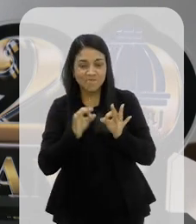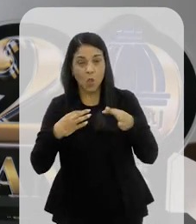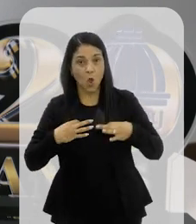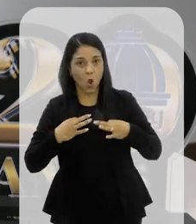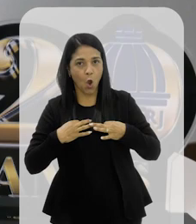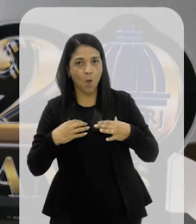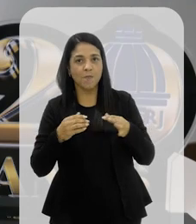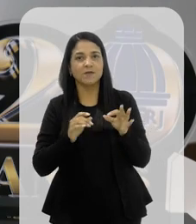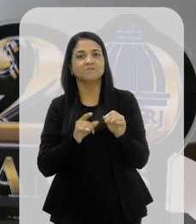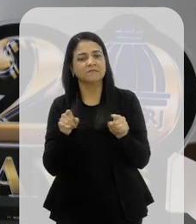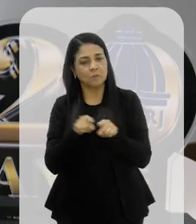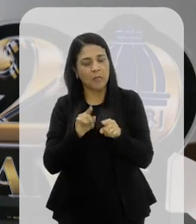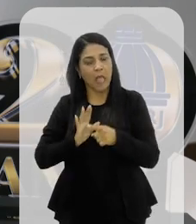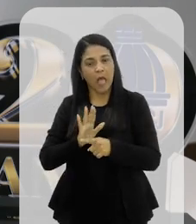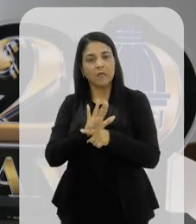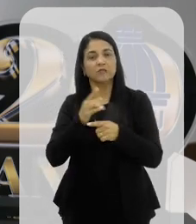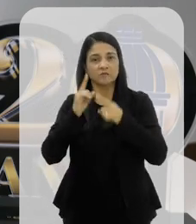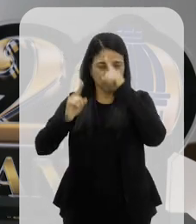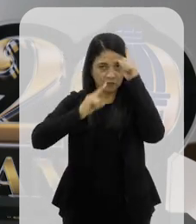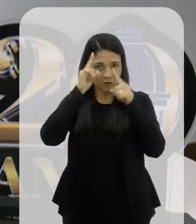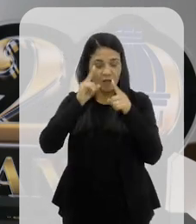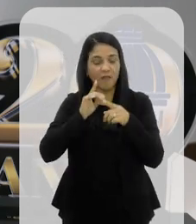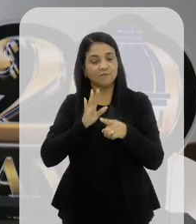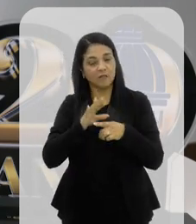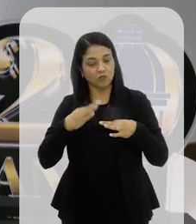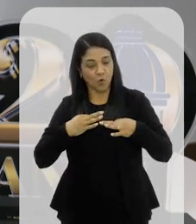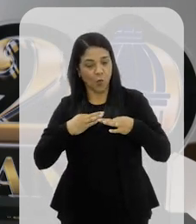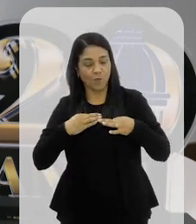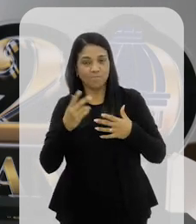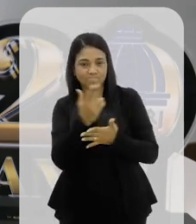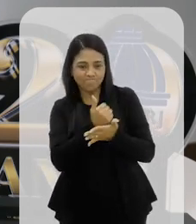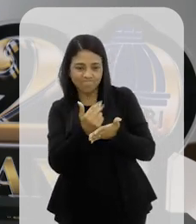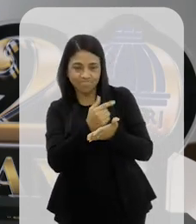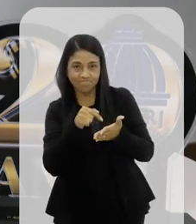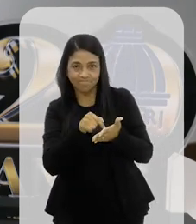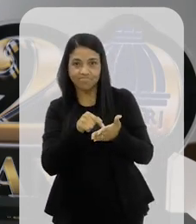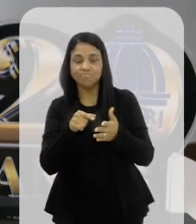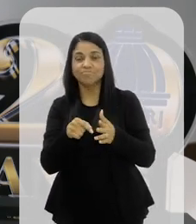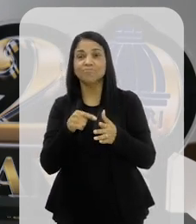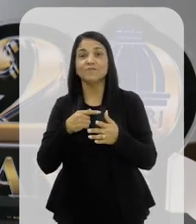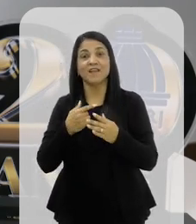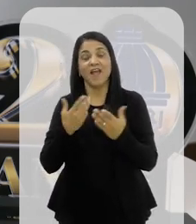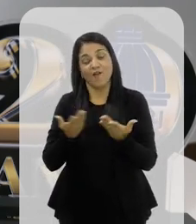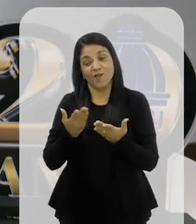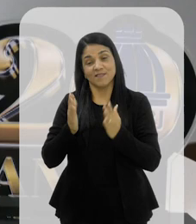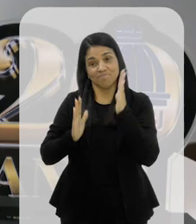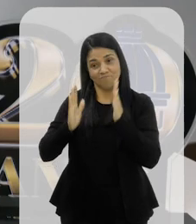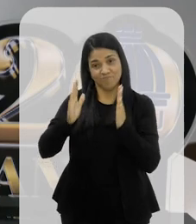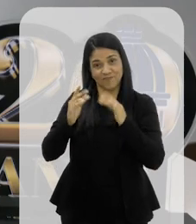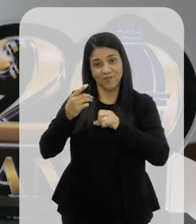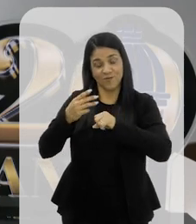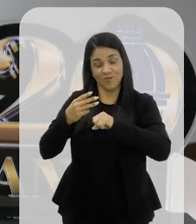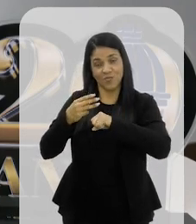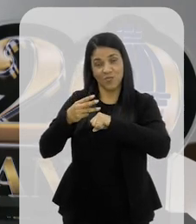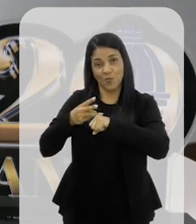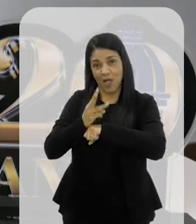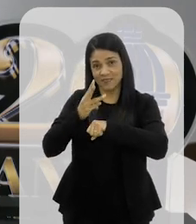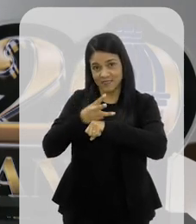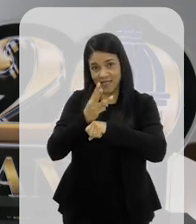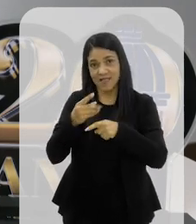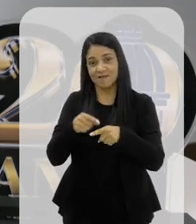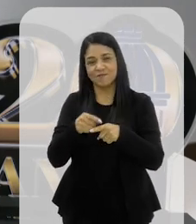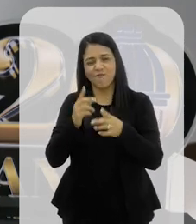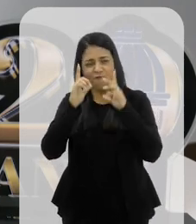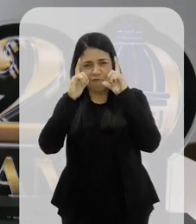contribuía com com a criatividade dele pros figurinos e Então já na na era do WhatsApp né do do tirava uma foto dos